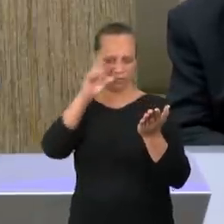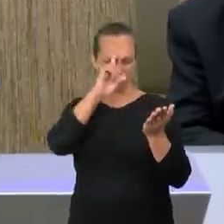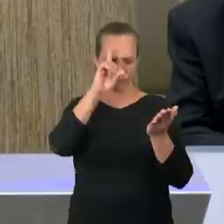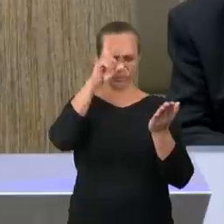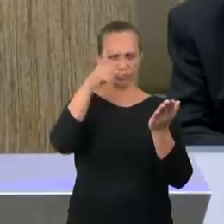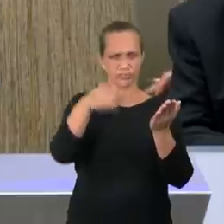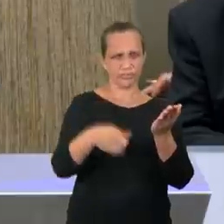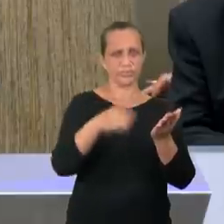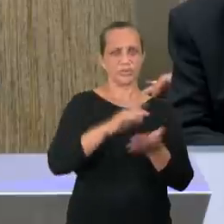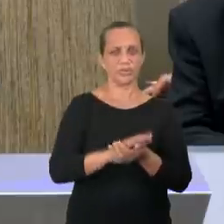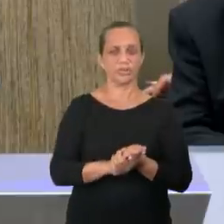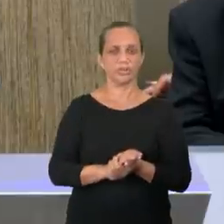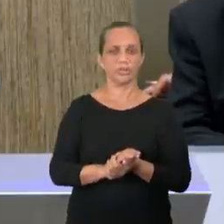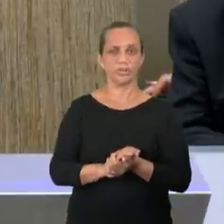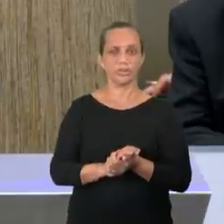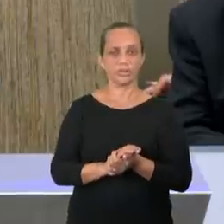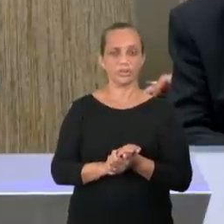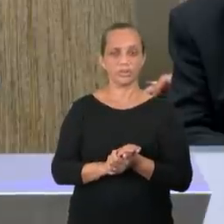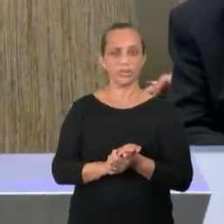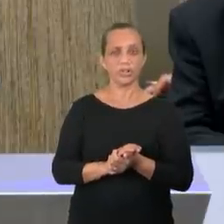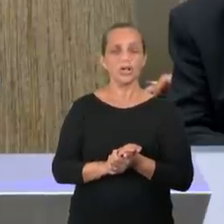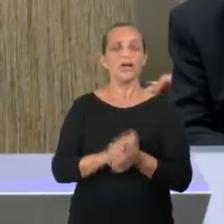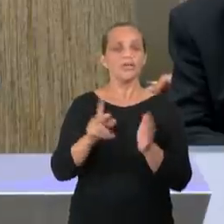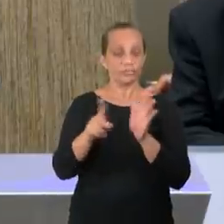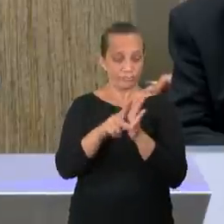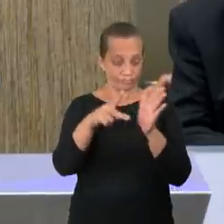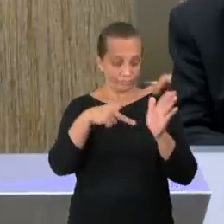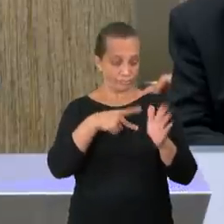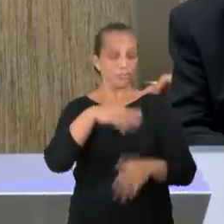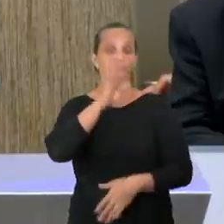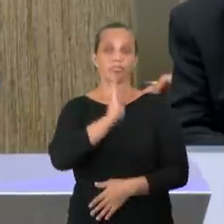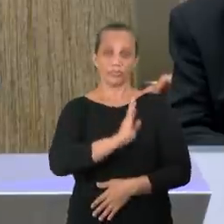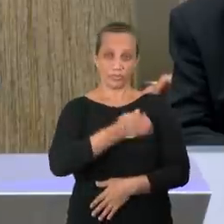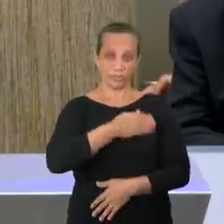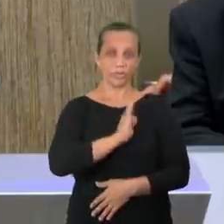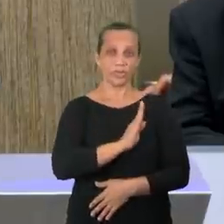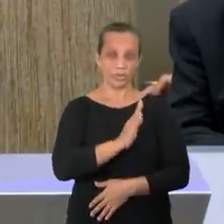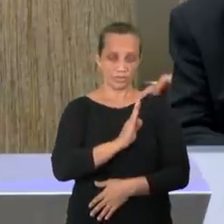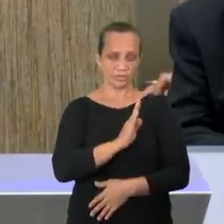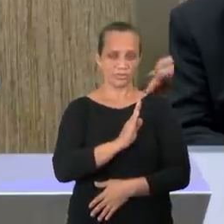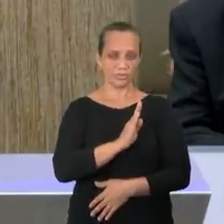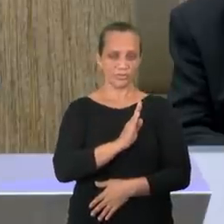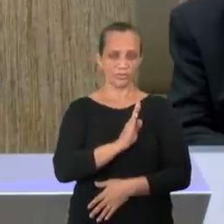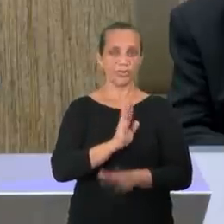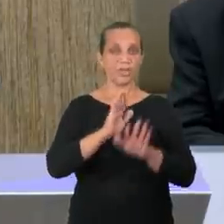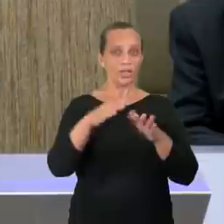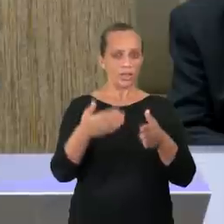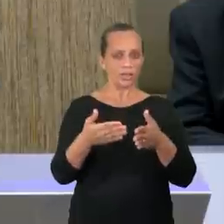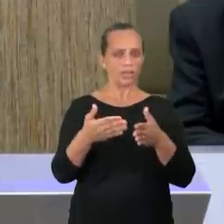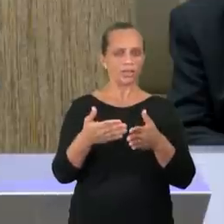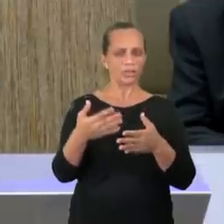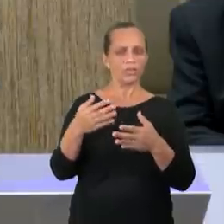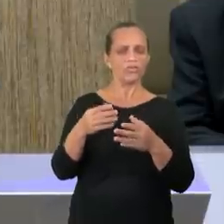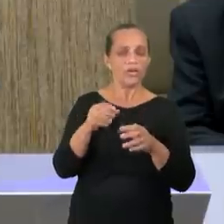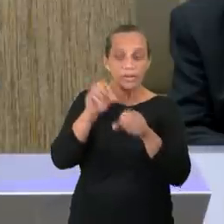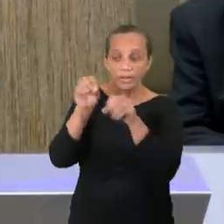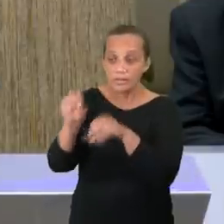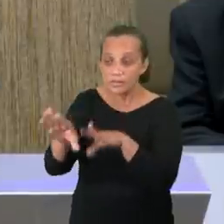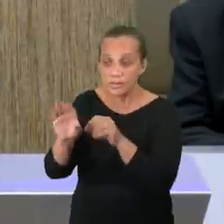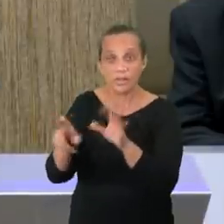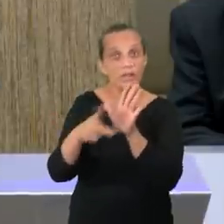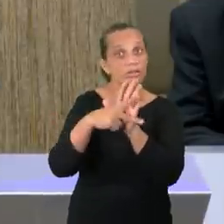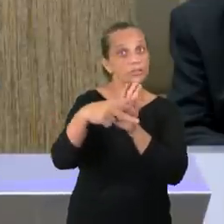ordeno estarão no teu coração, e as intimarás a teus filhos,